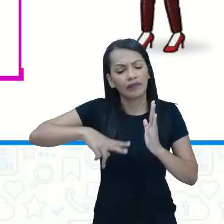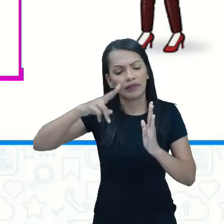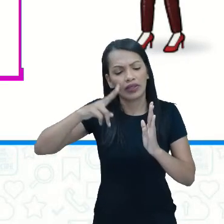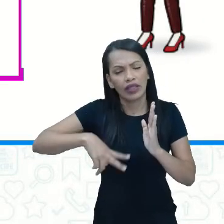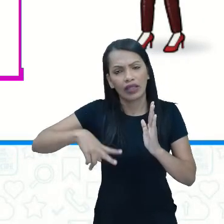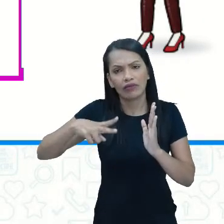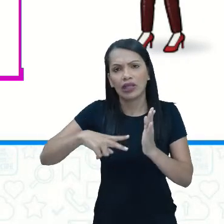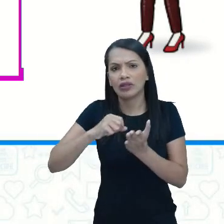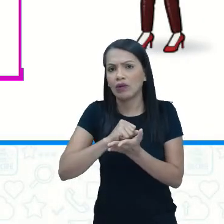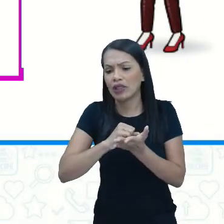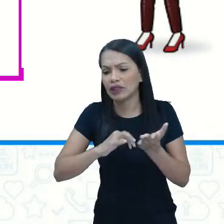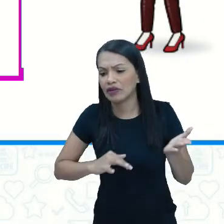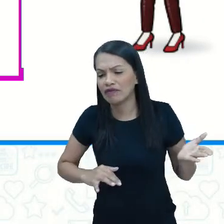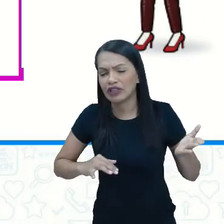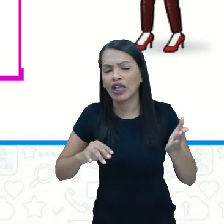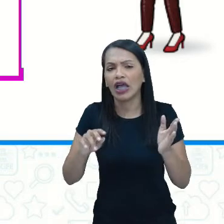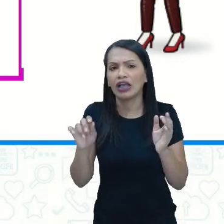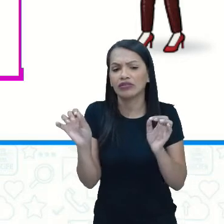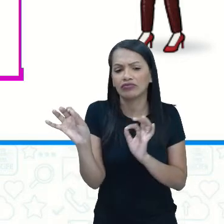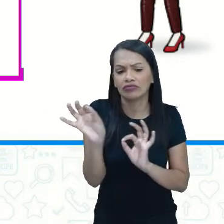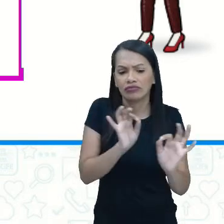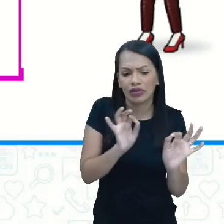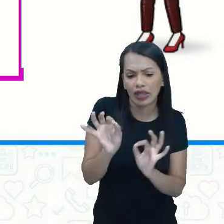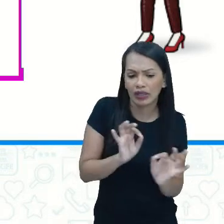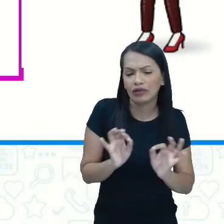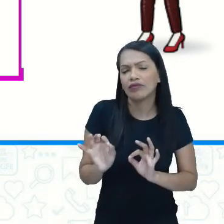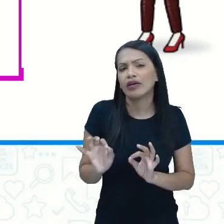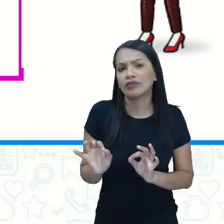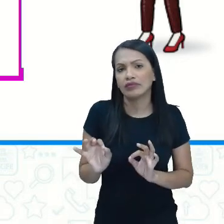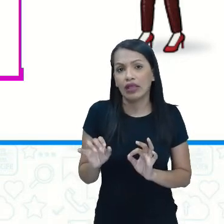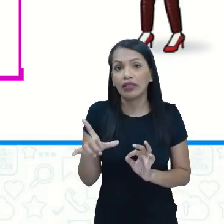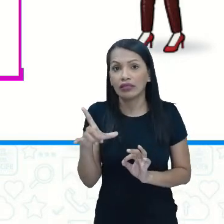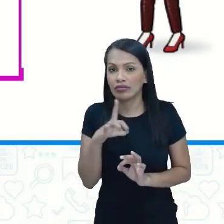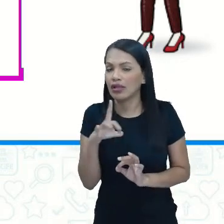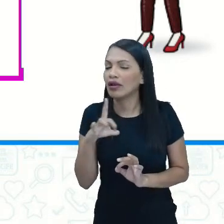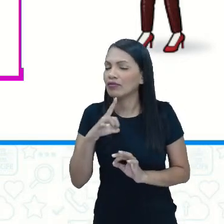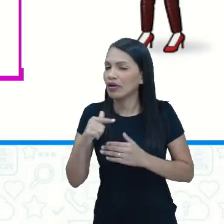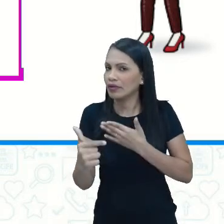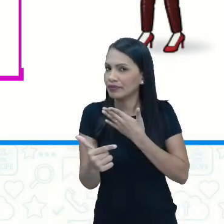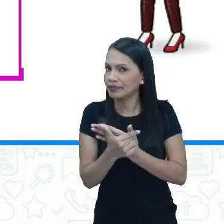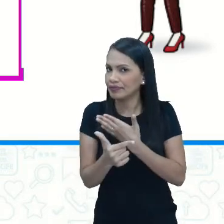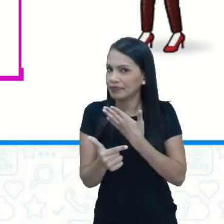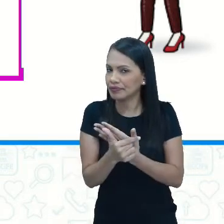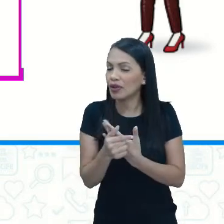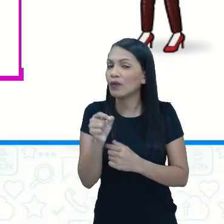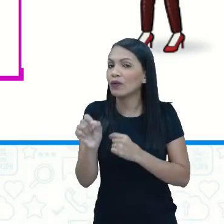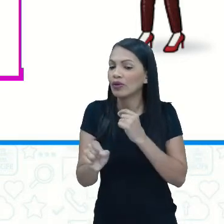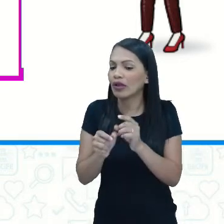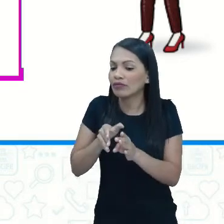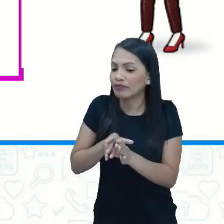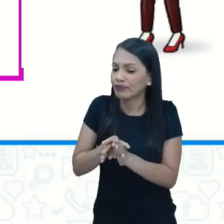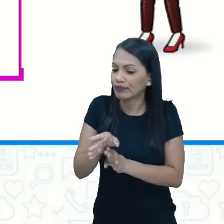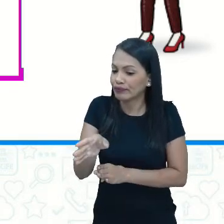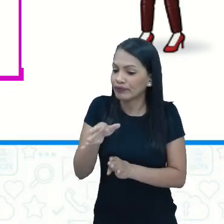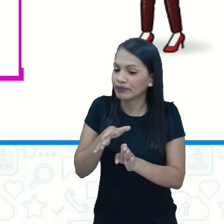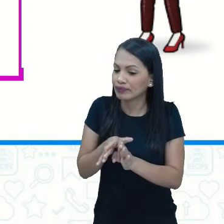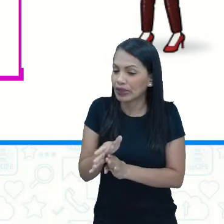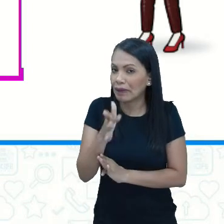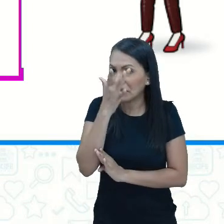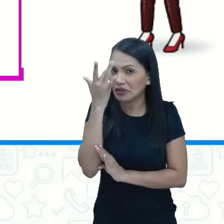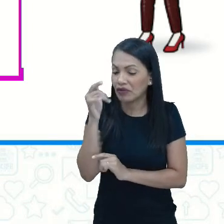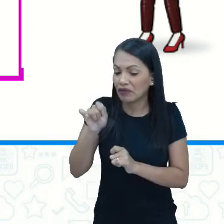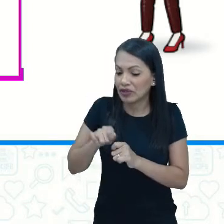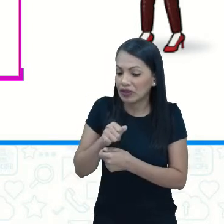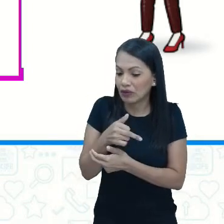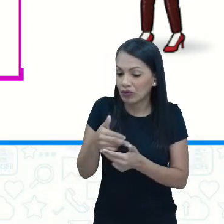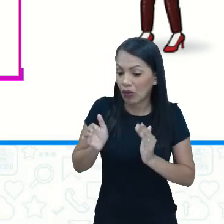uma atividade, de uma montagem, de uma tarefa. Então, tem essa função, tá? De orientar. Outra